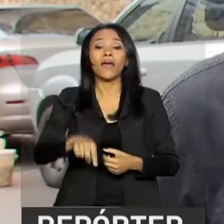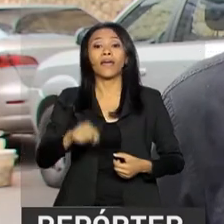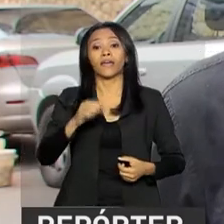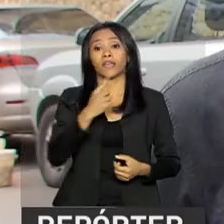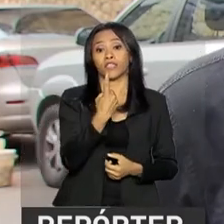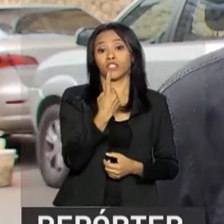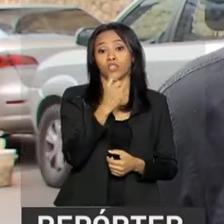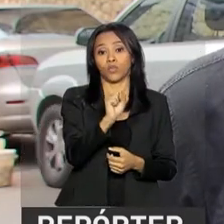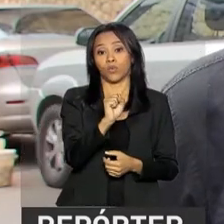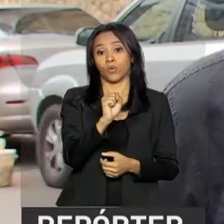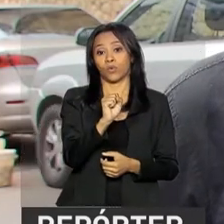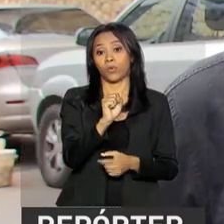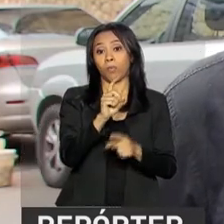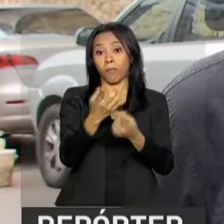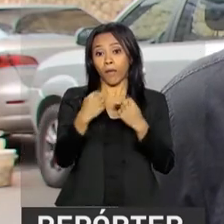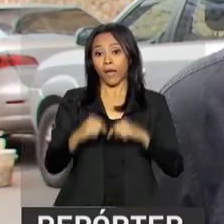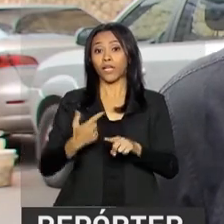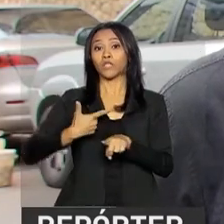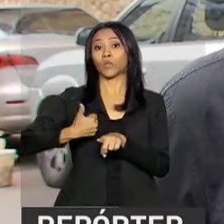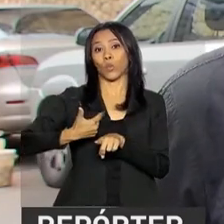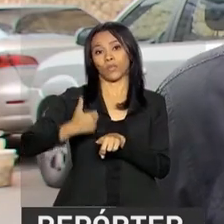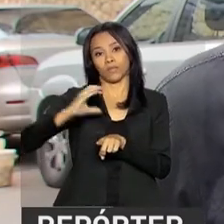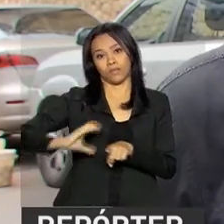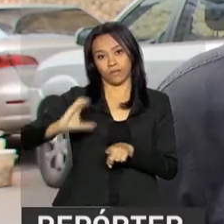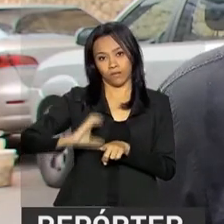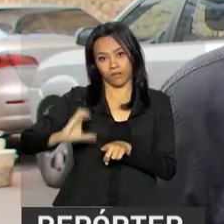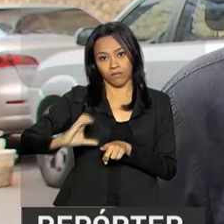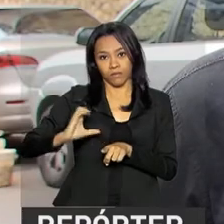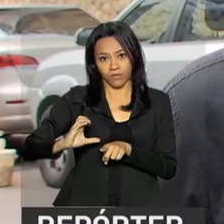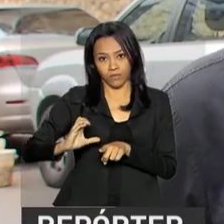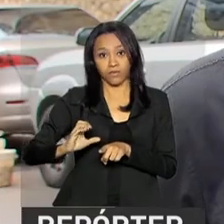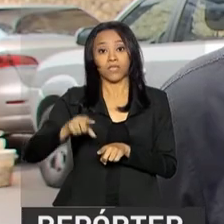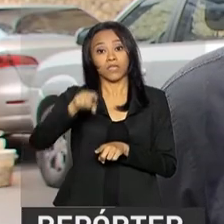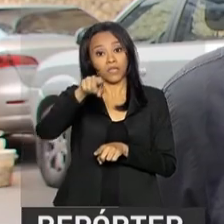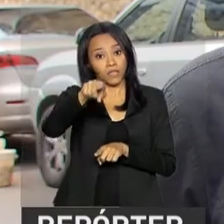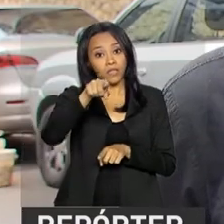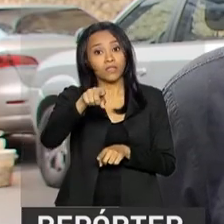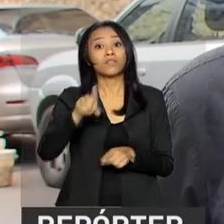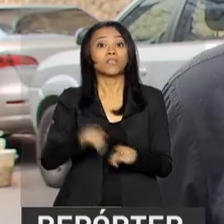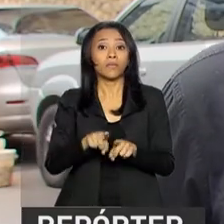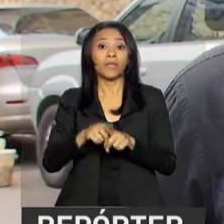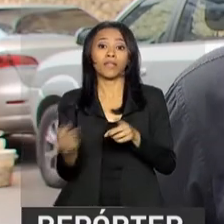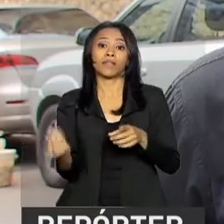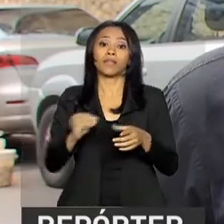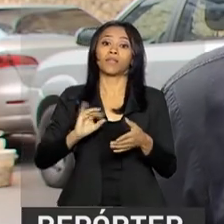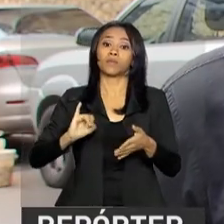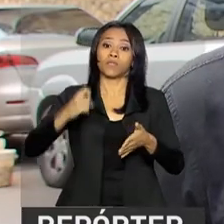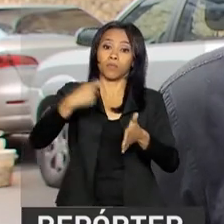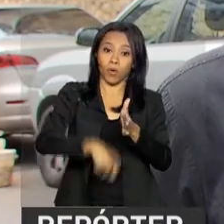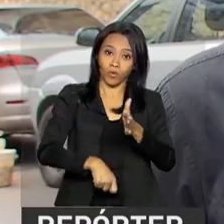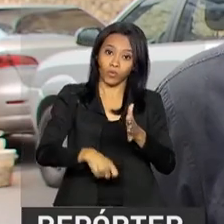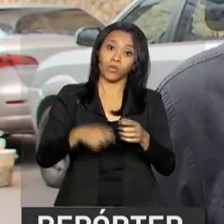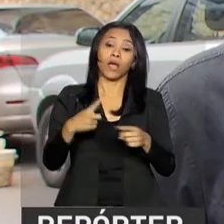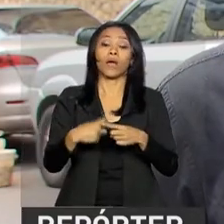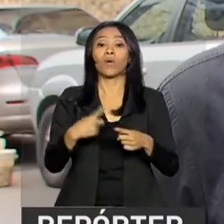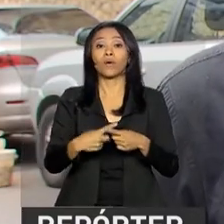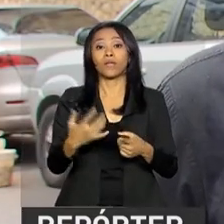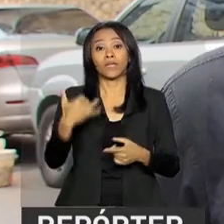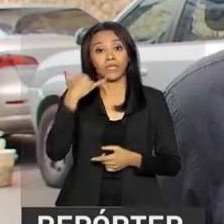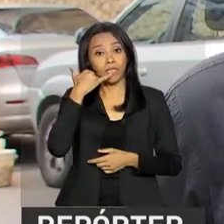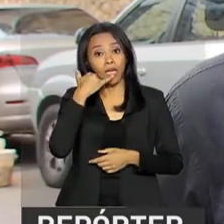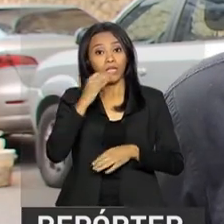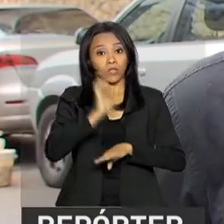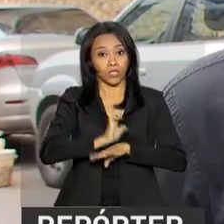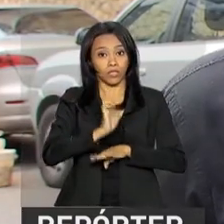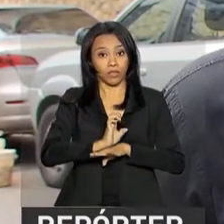de 18 centavos para 12 centavos, isso sem considerar os impostos. Para as ligações interurbanas